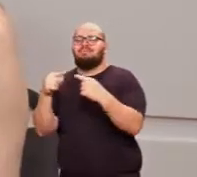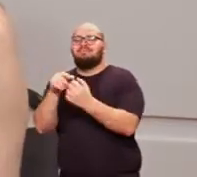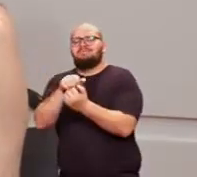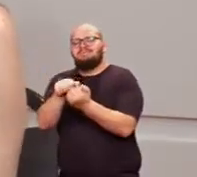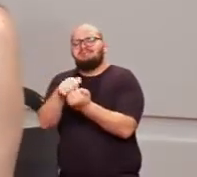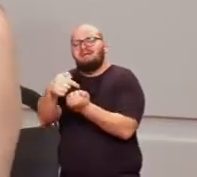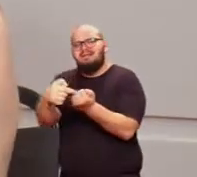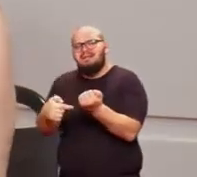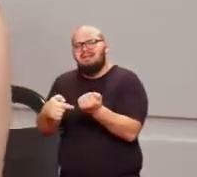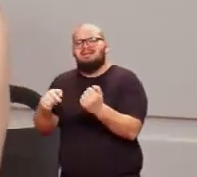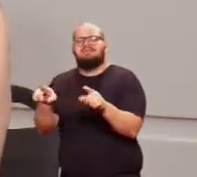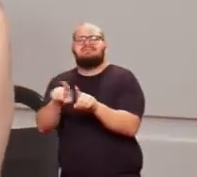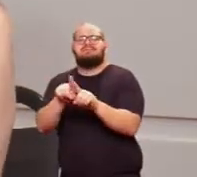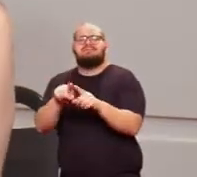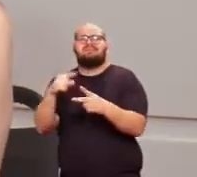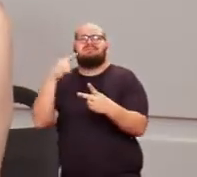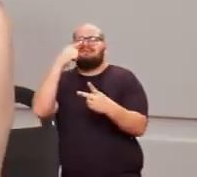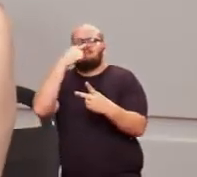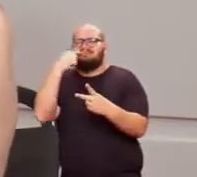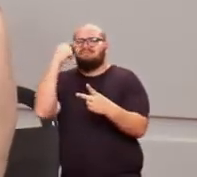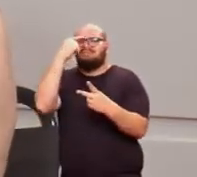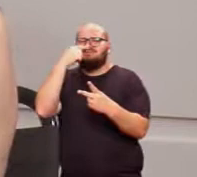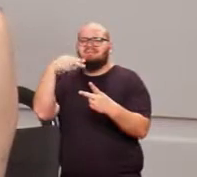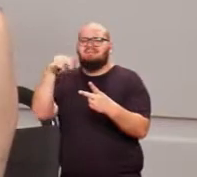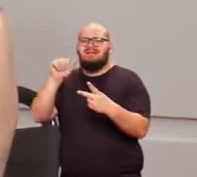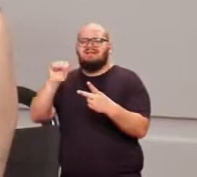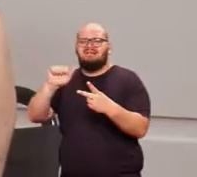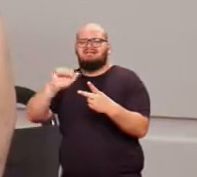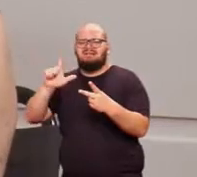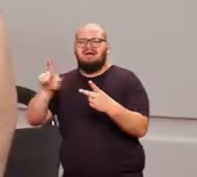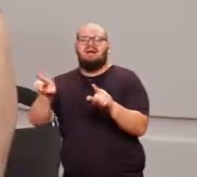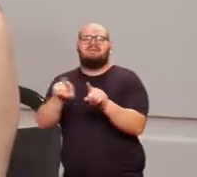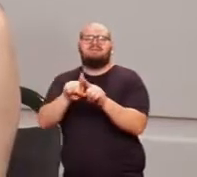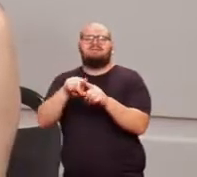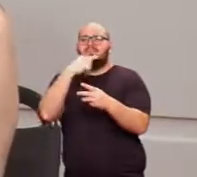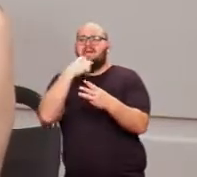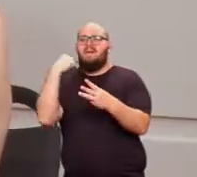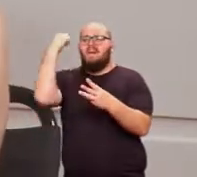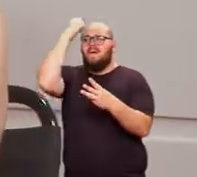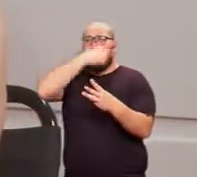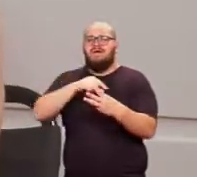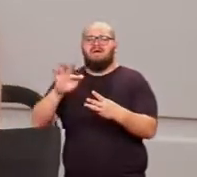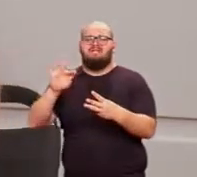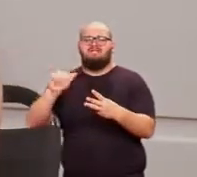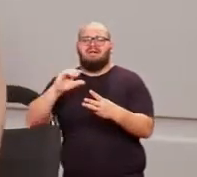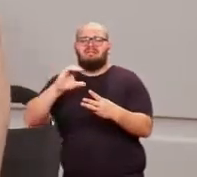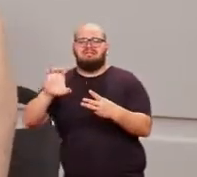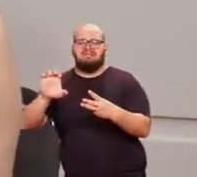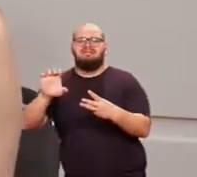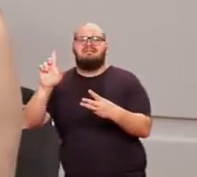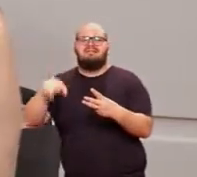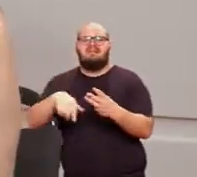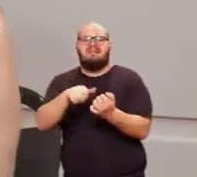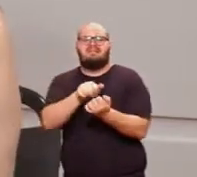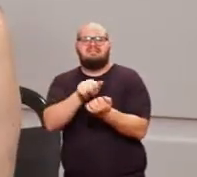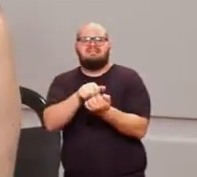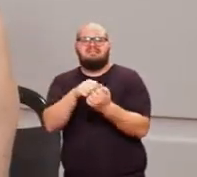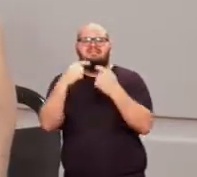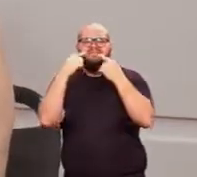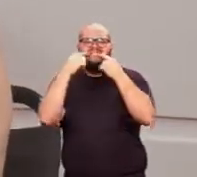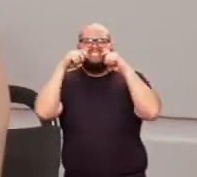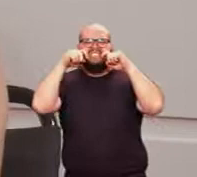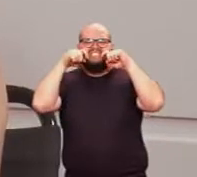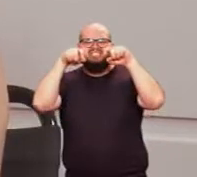utilizadas para a questão odontológica mais associada aos dentes, ao plano oclusal, ao desenho do contorno da face em relação ao desenho